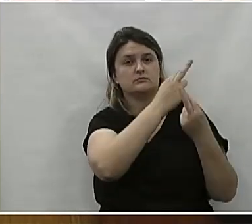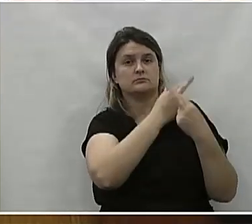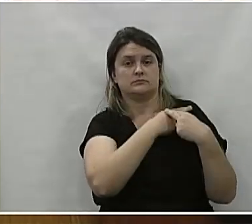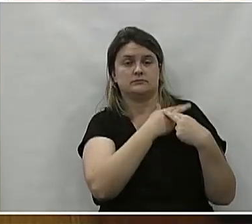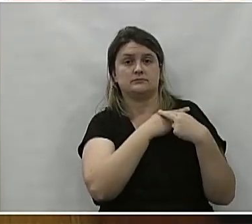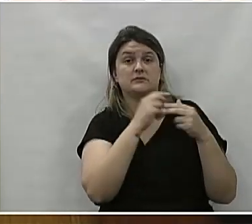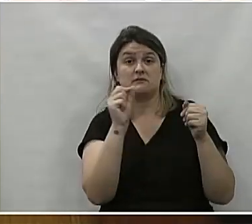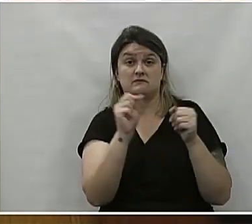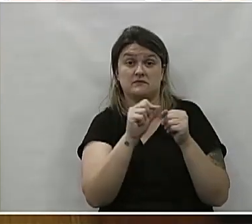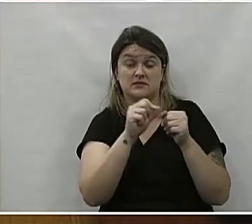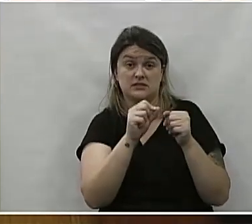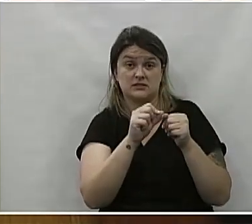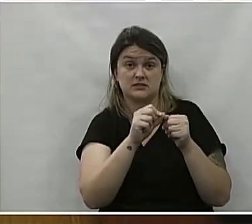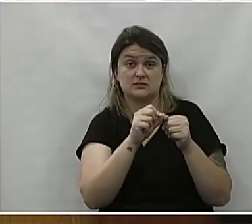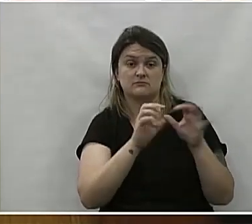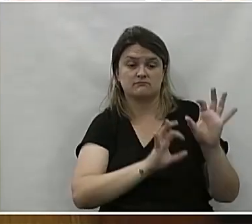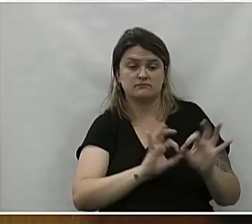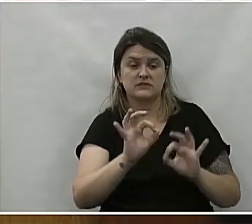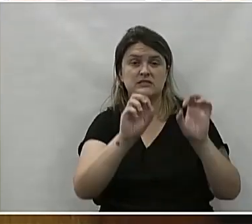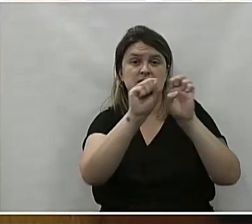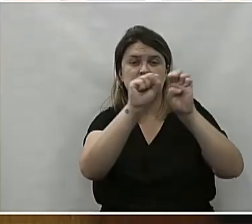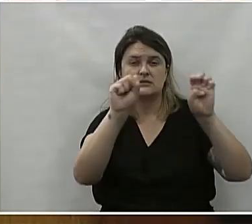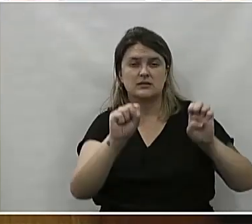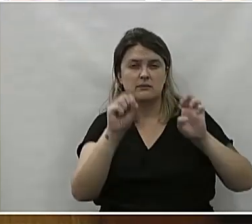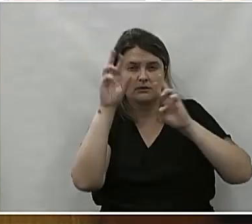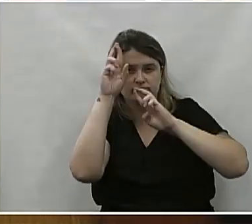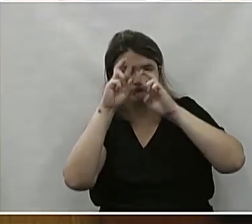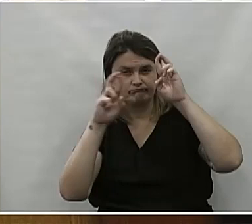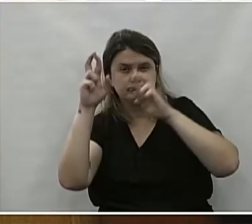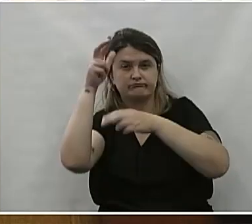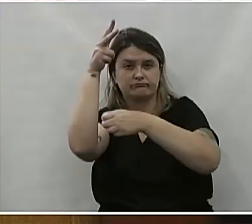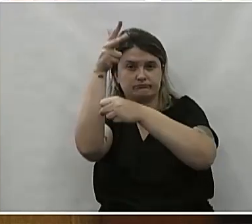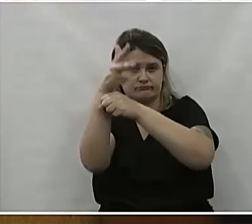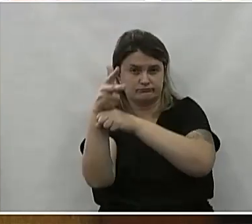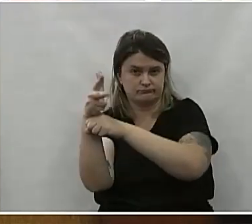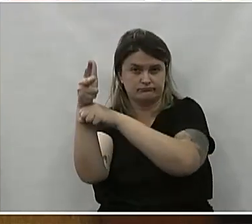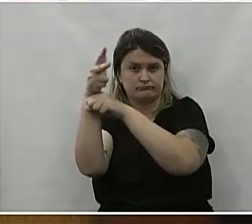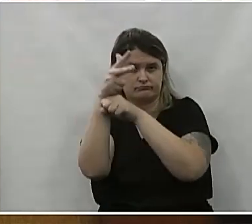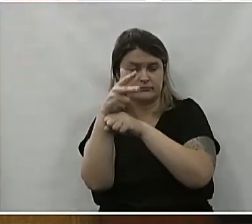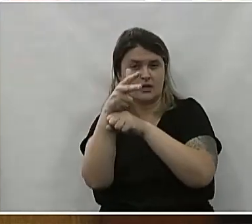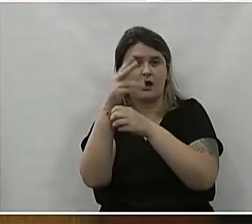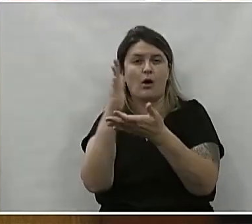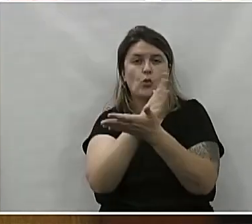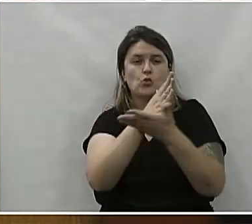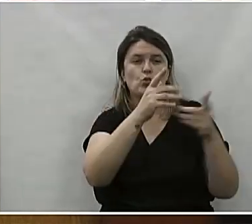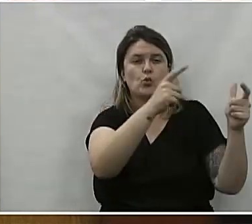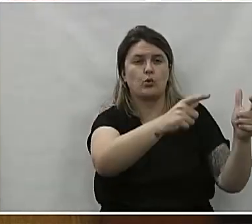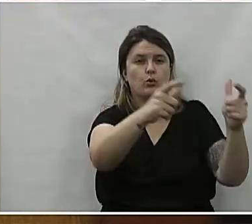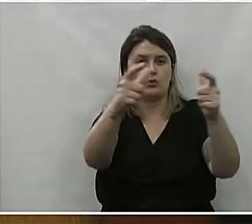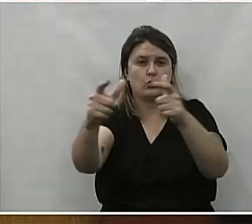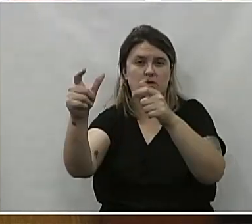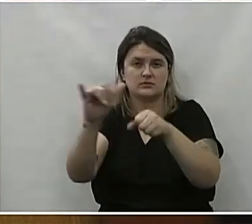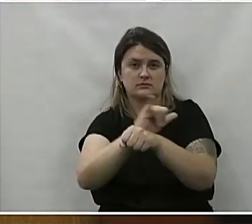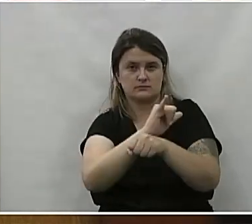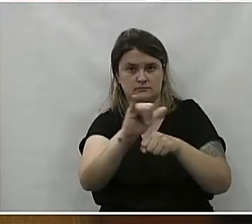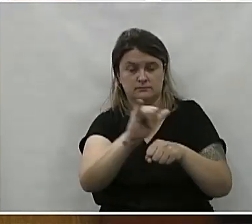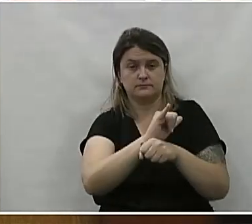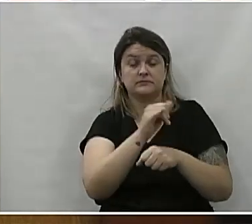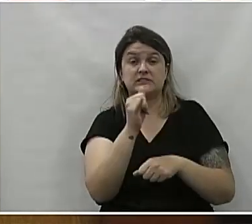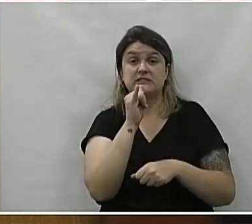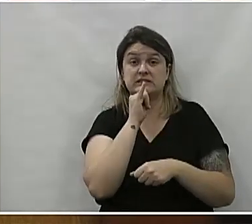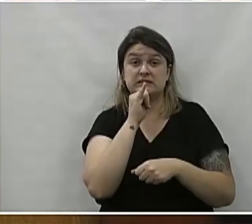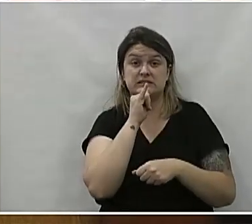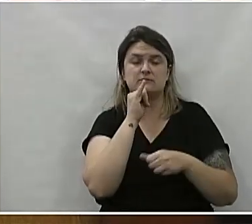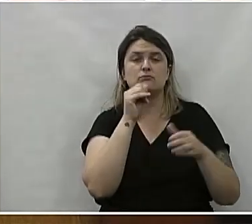Para que seja efetuada a implantação do sistema de monitoramento Por câmeras de vigilância Em pontos estratégicos dessa cidade Há